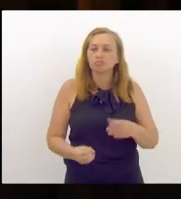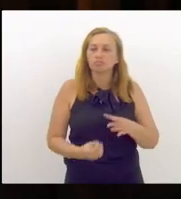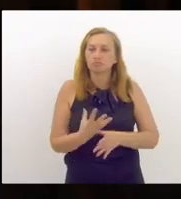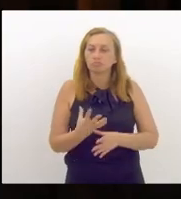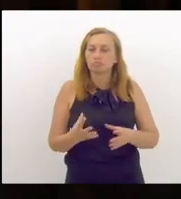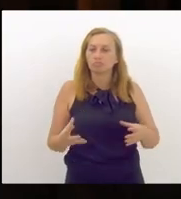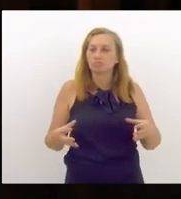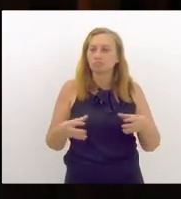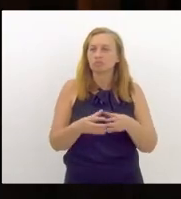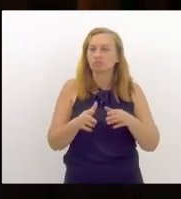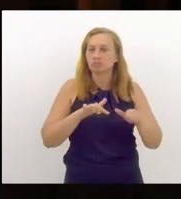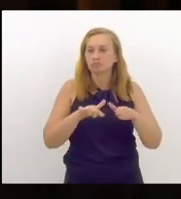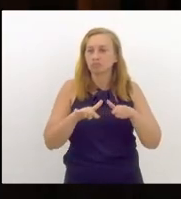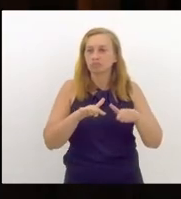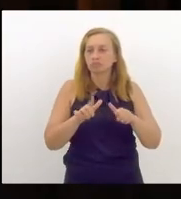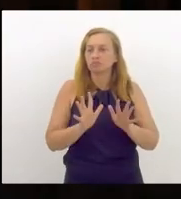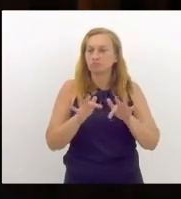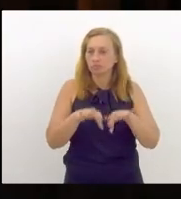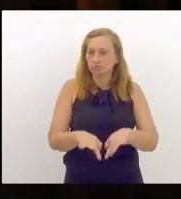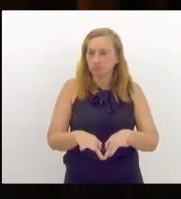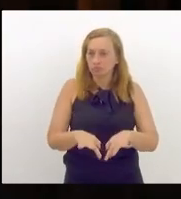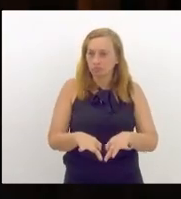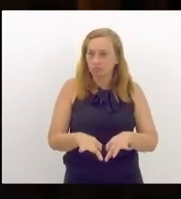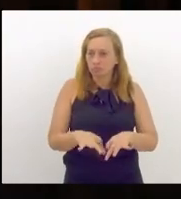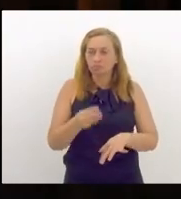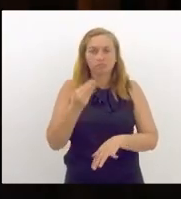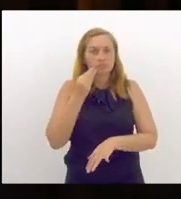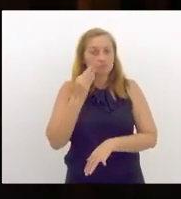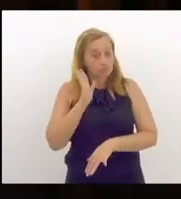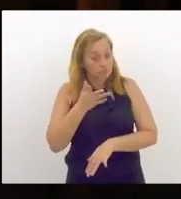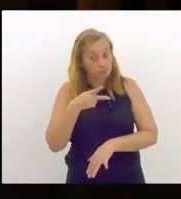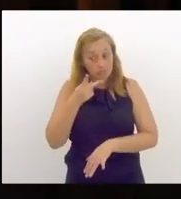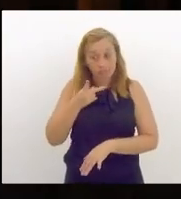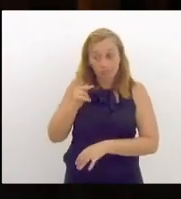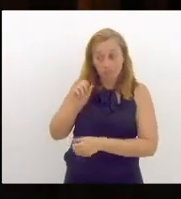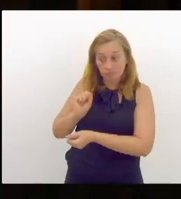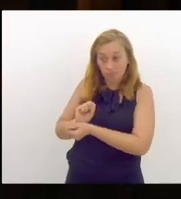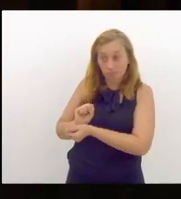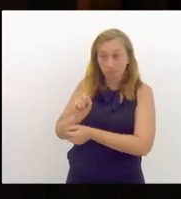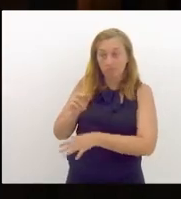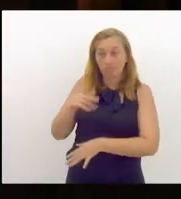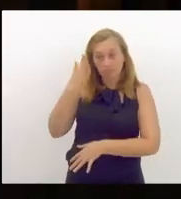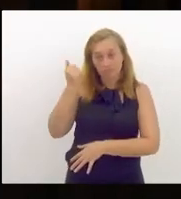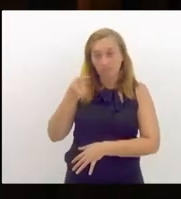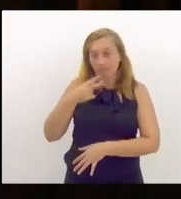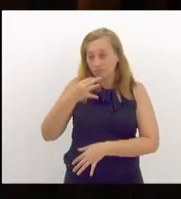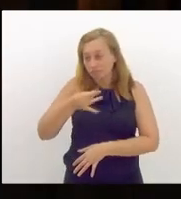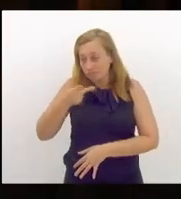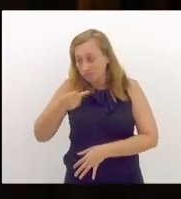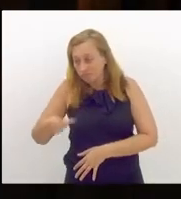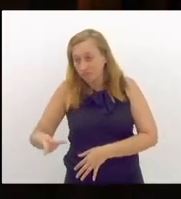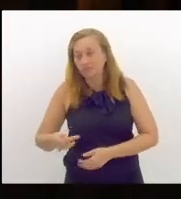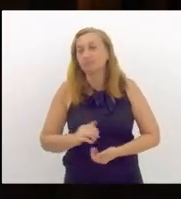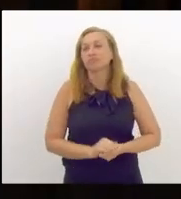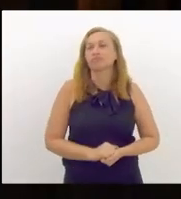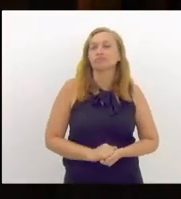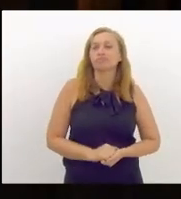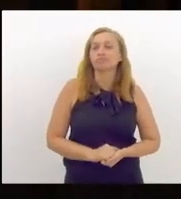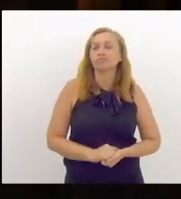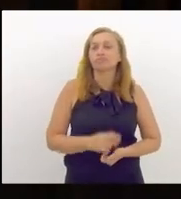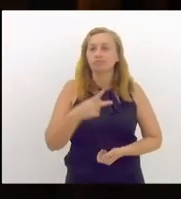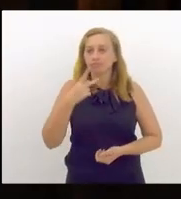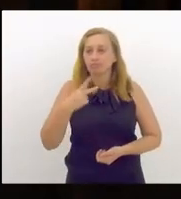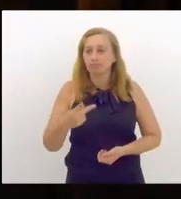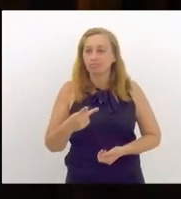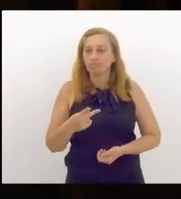trabalho então para encerrar que a Mônica já fez o sinal ela sabe que eu falo mais porque a preta do leite então é para